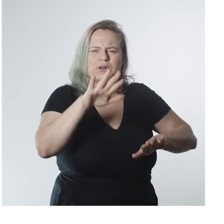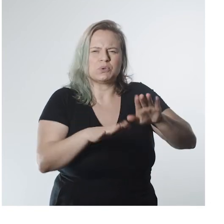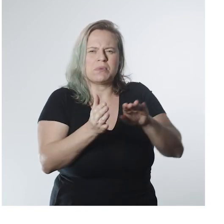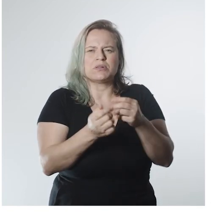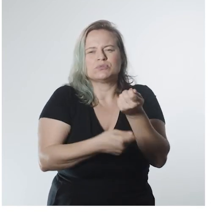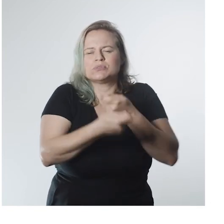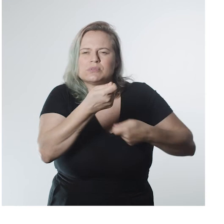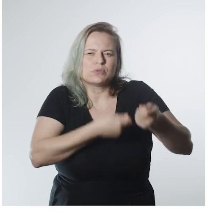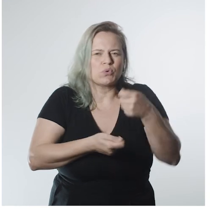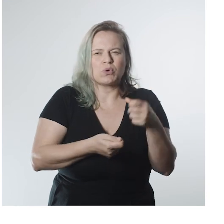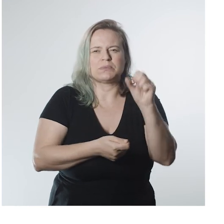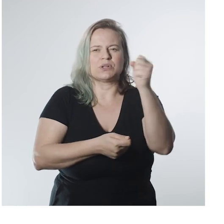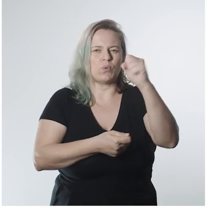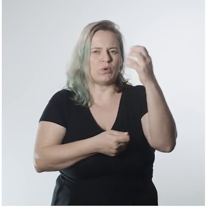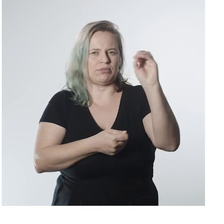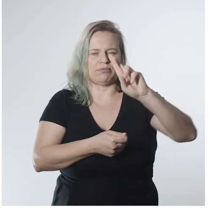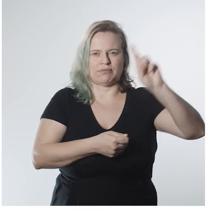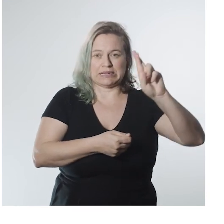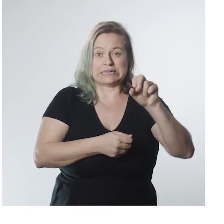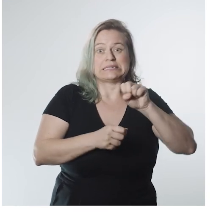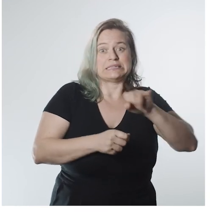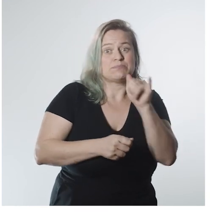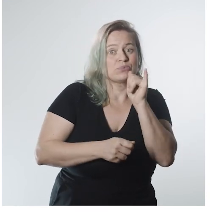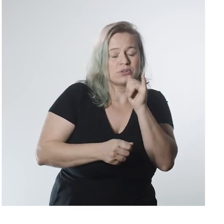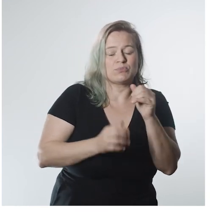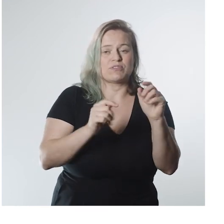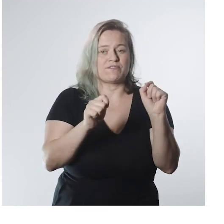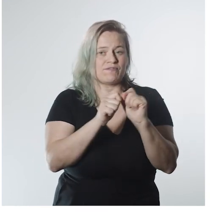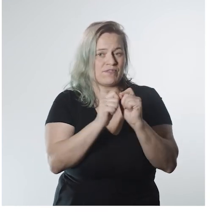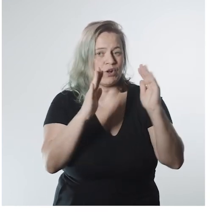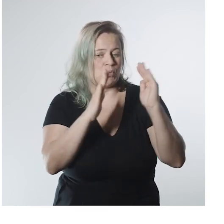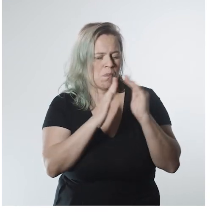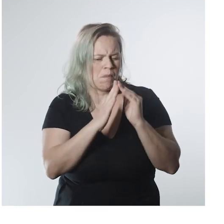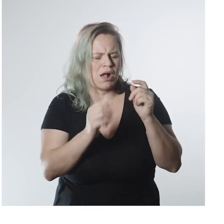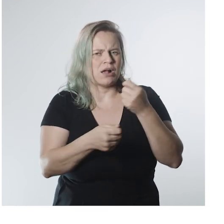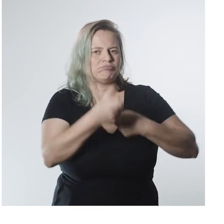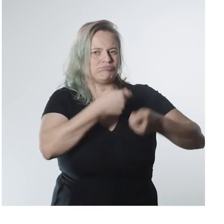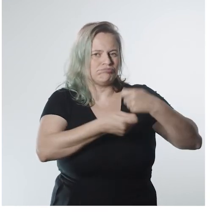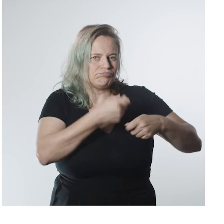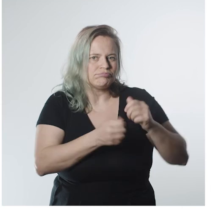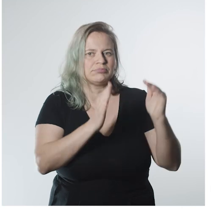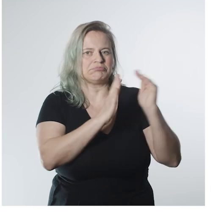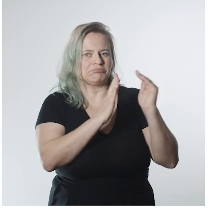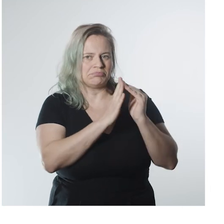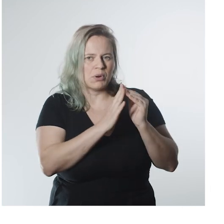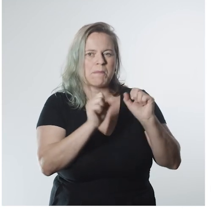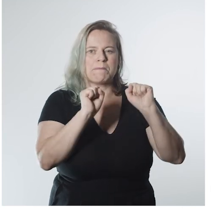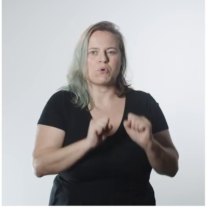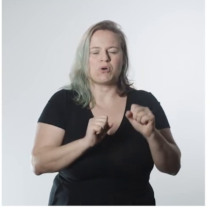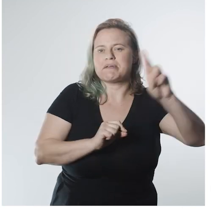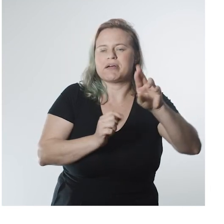na semana. Se você preparar sua quentinha 2 semanas por mês, a economia pode ser em torno de R$ 160